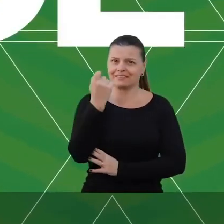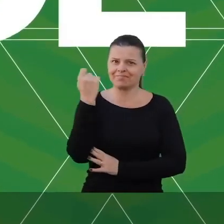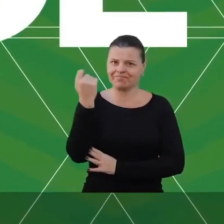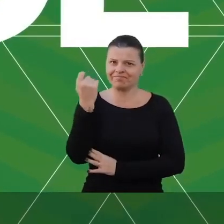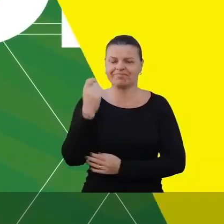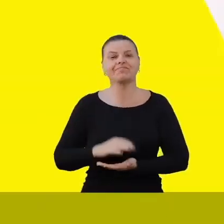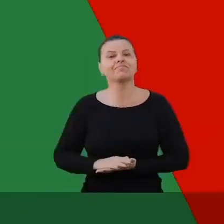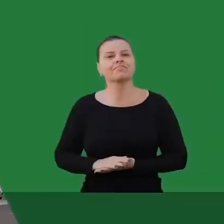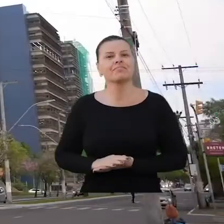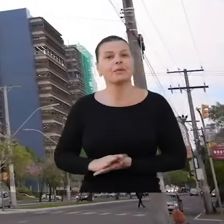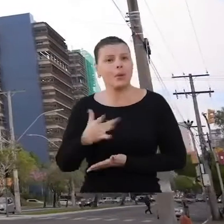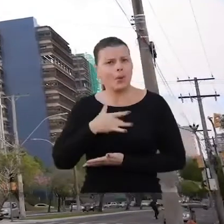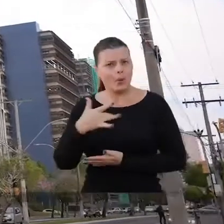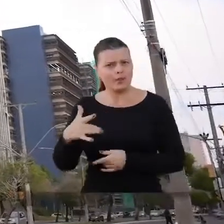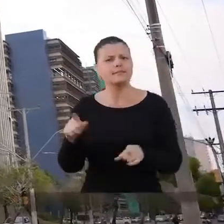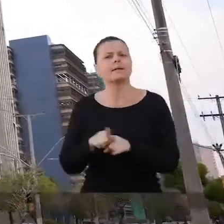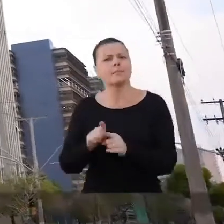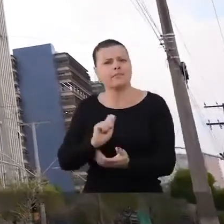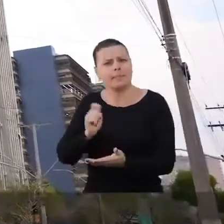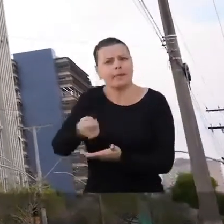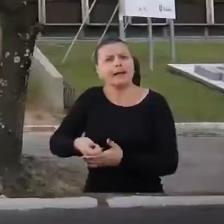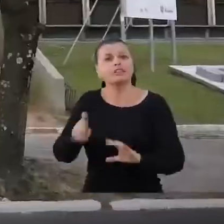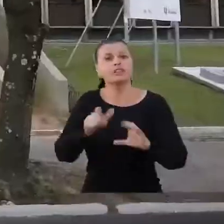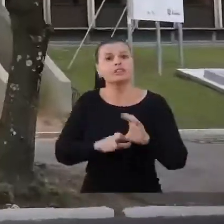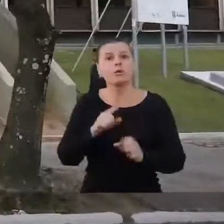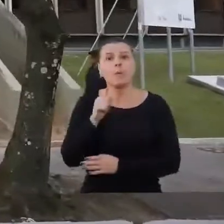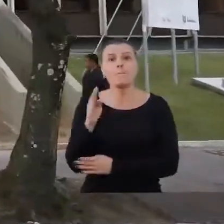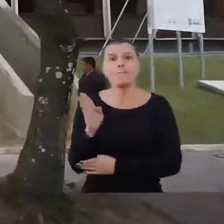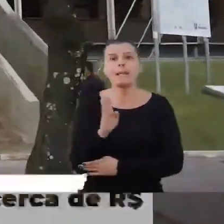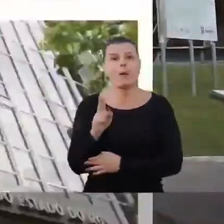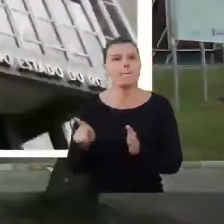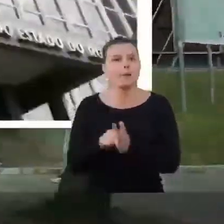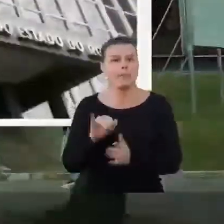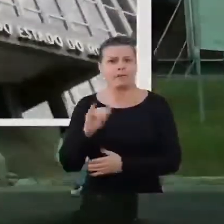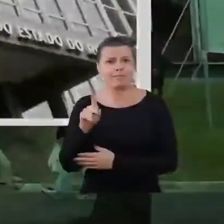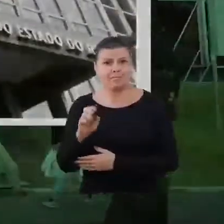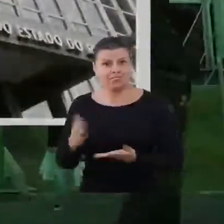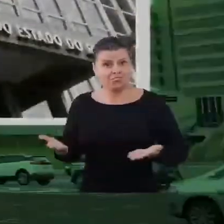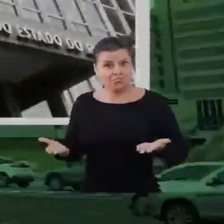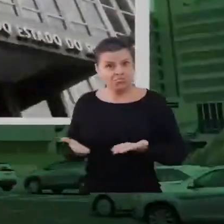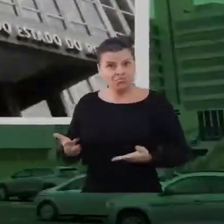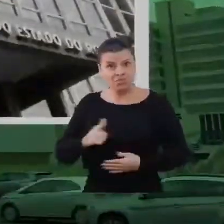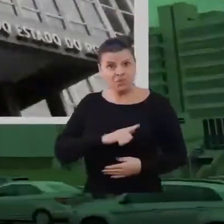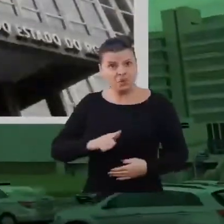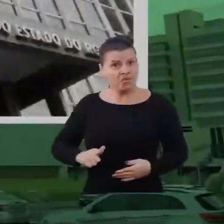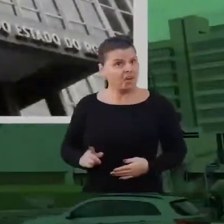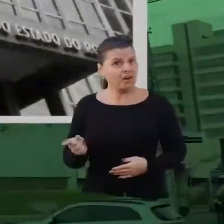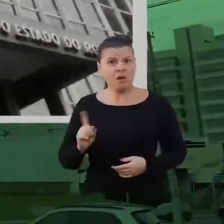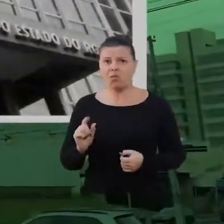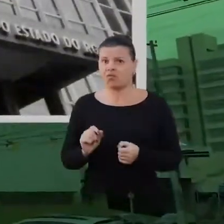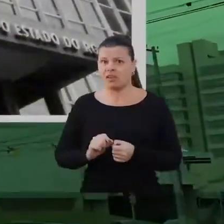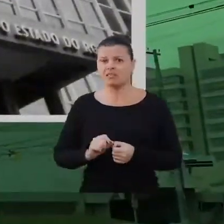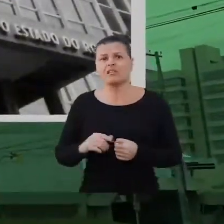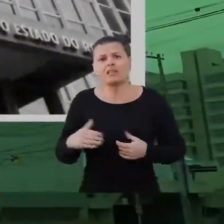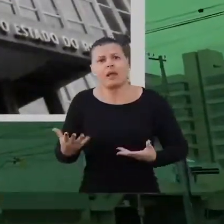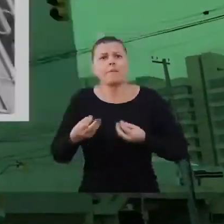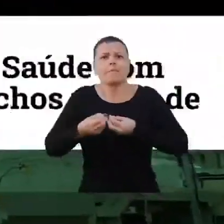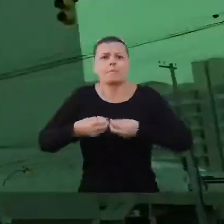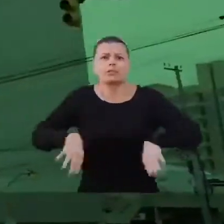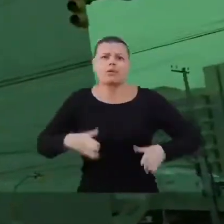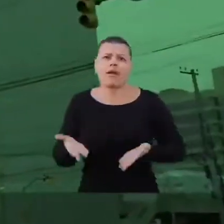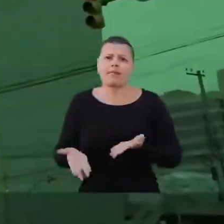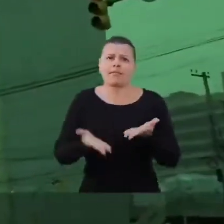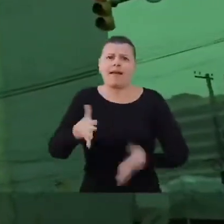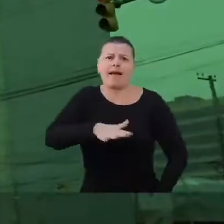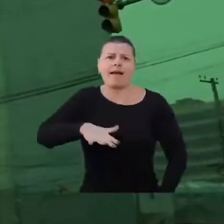Grande... Onix também vai pagar a dívida de mais de 1 bilhão de reais do IP. O atual governo não fez e